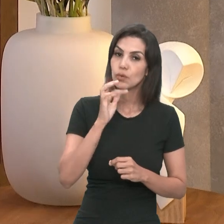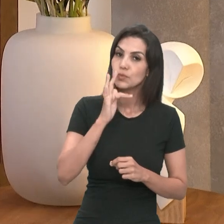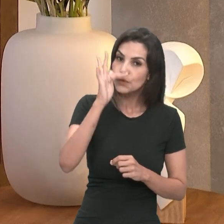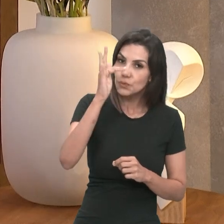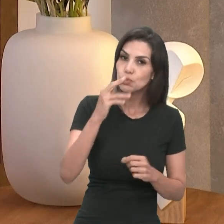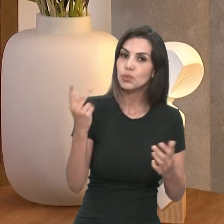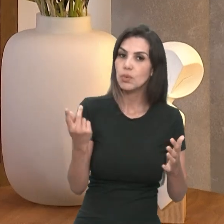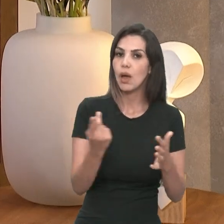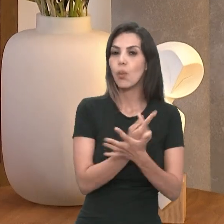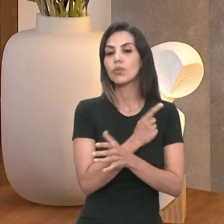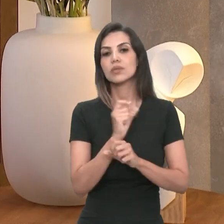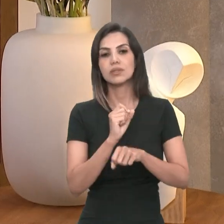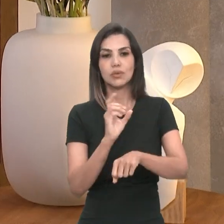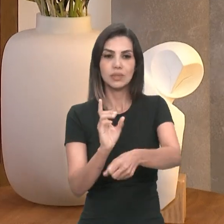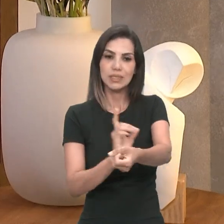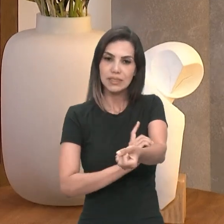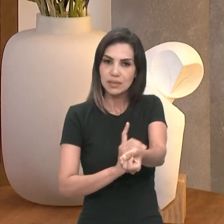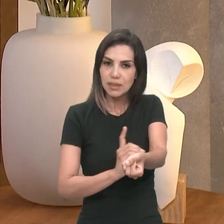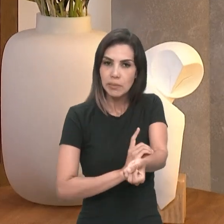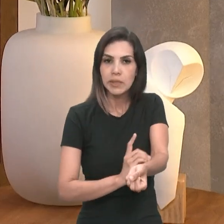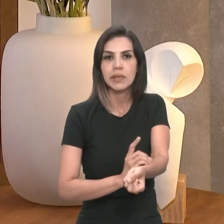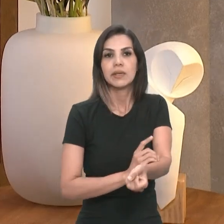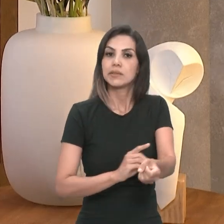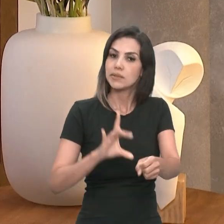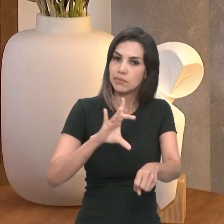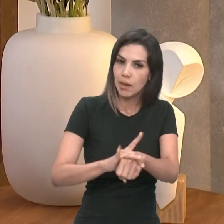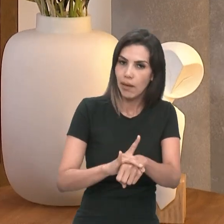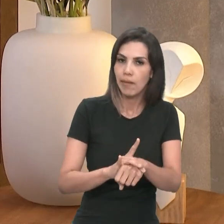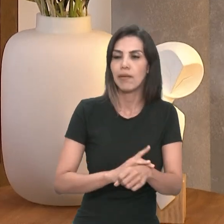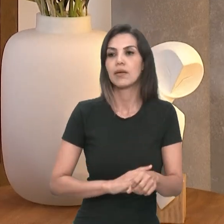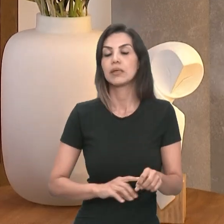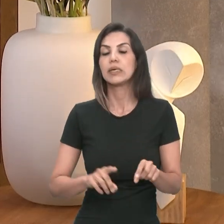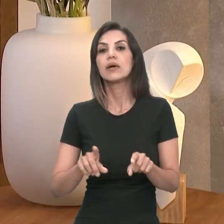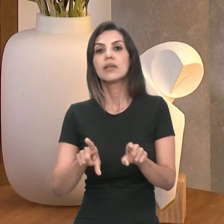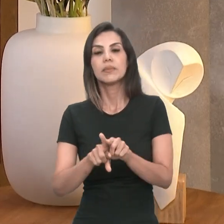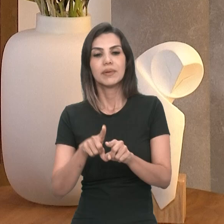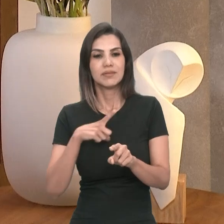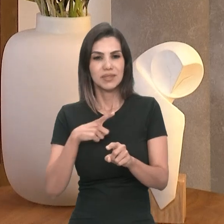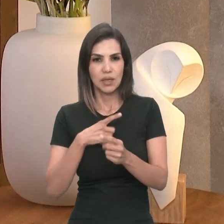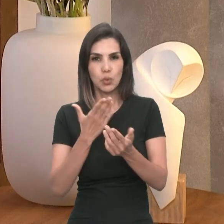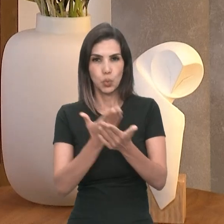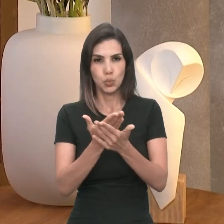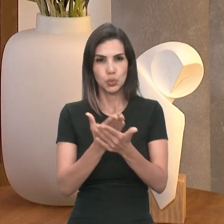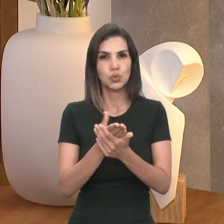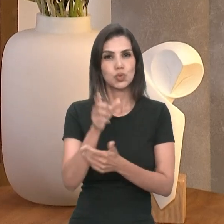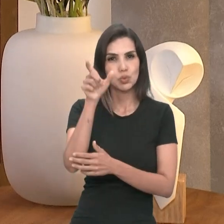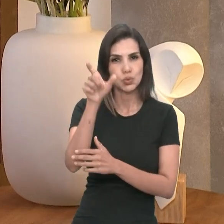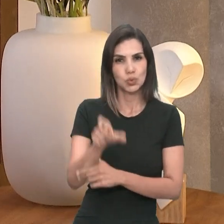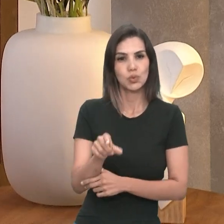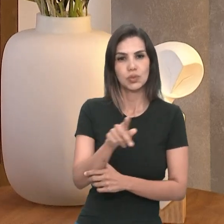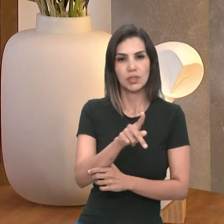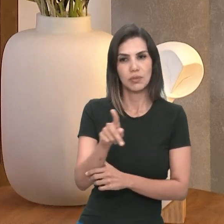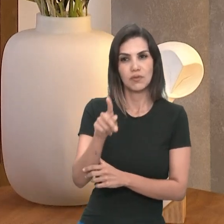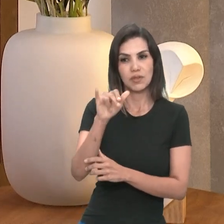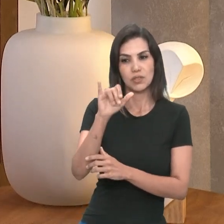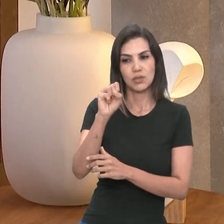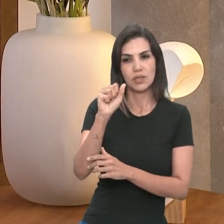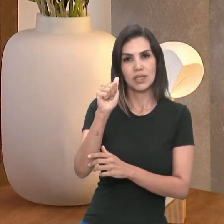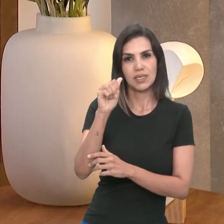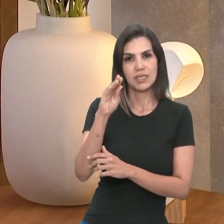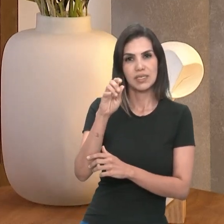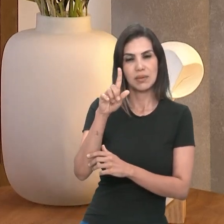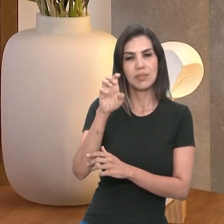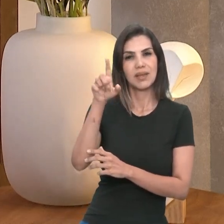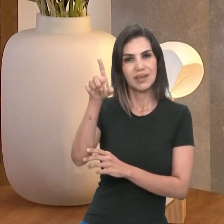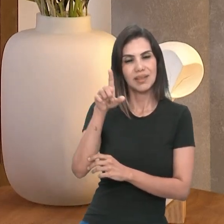diabetes. Existe um estudo muito interessante da professora Cibele Crispim, da Universidade Federal de Uberlândia, que ela